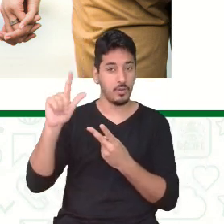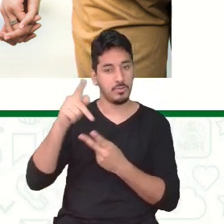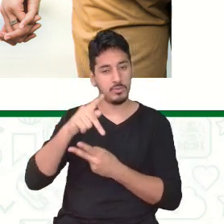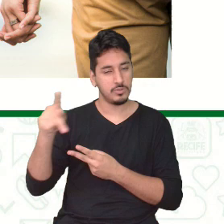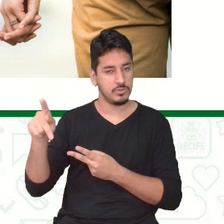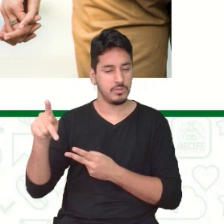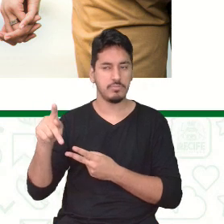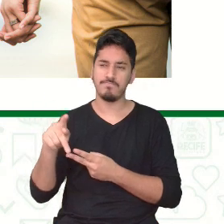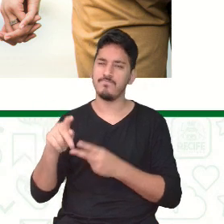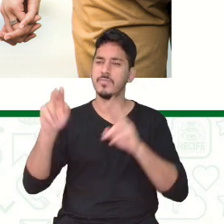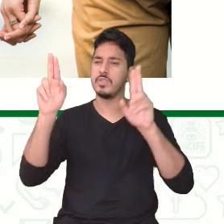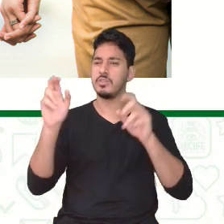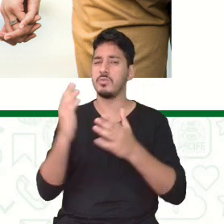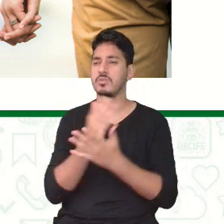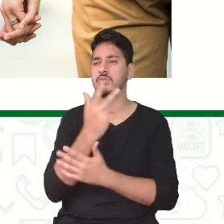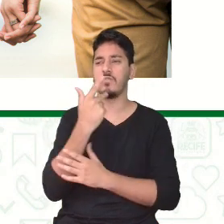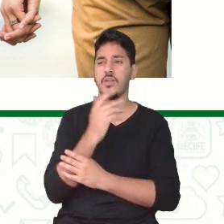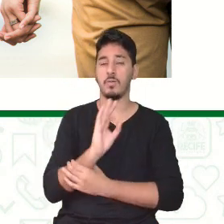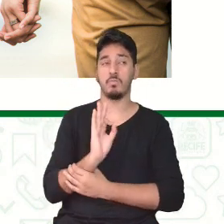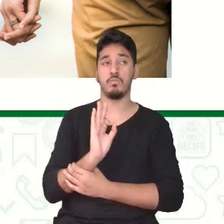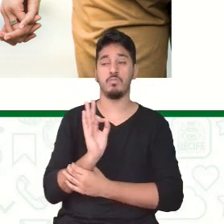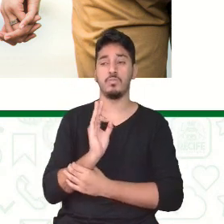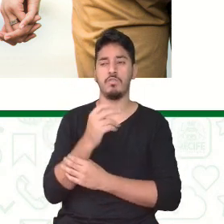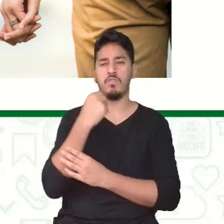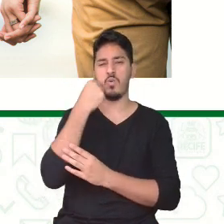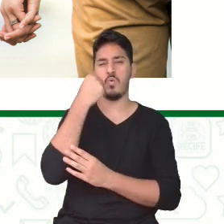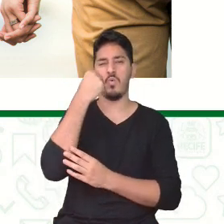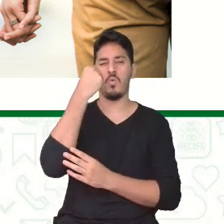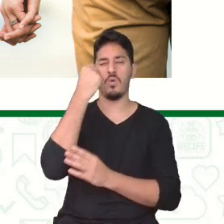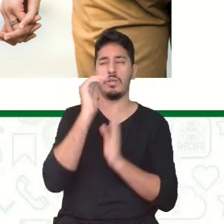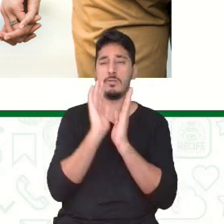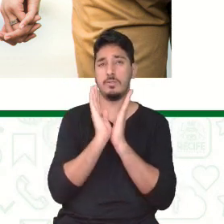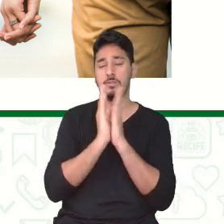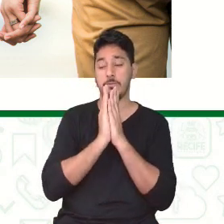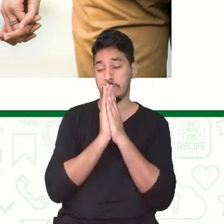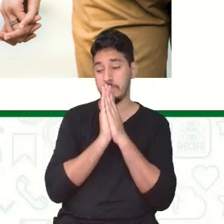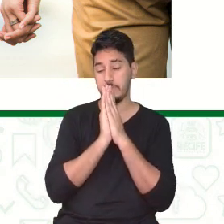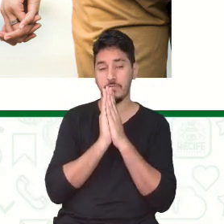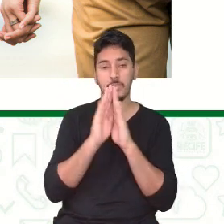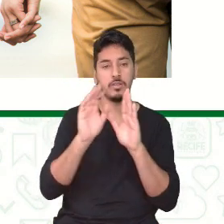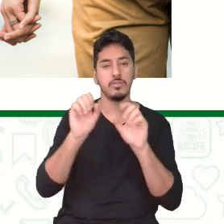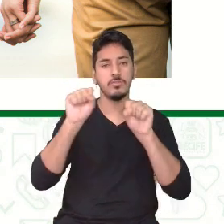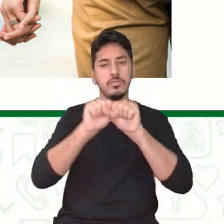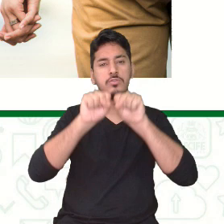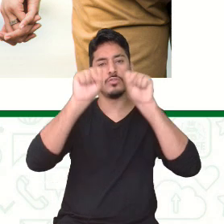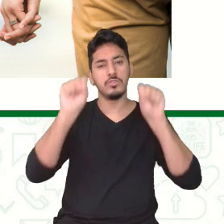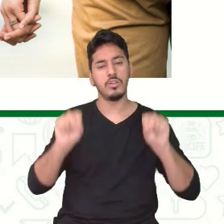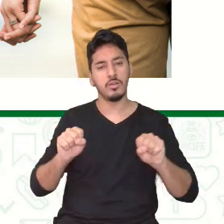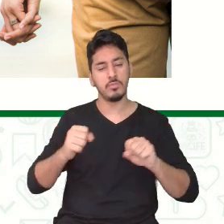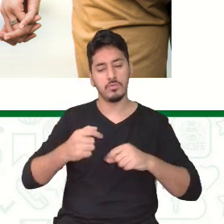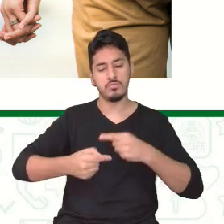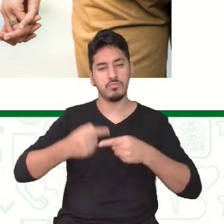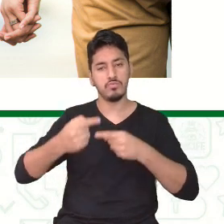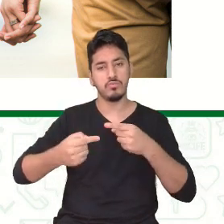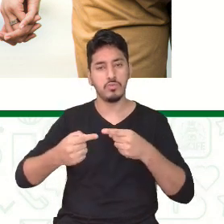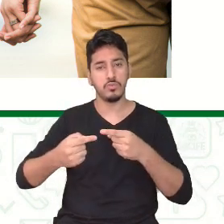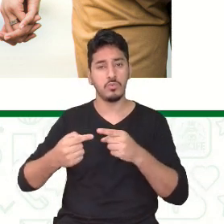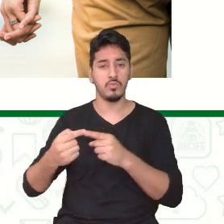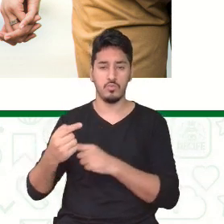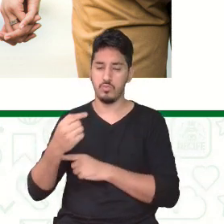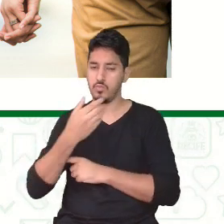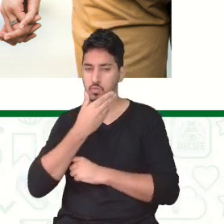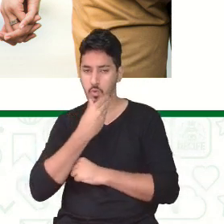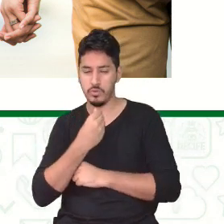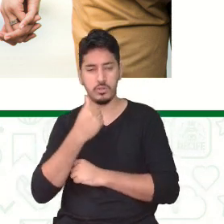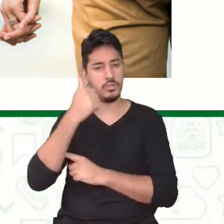tema que muita gente não quer falar, se envergonha, que é a respeito do sistema reprodutor masculino e feminino.